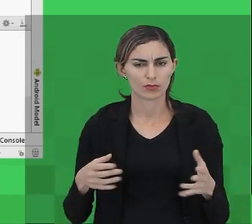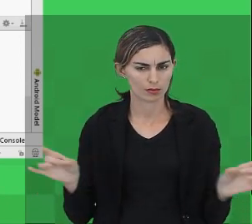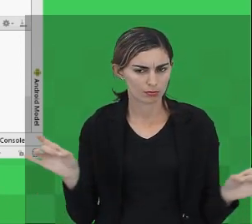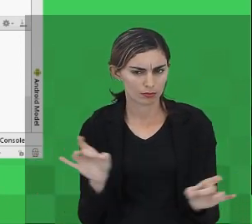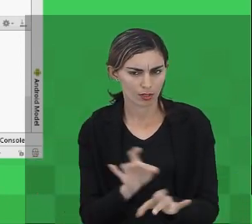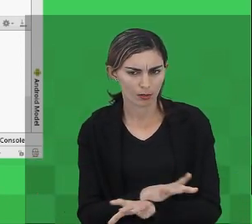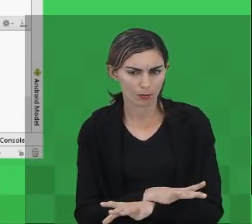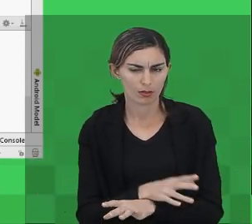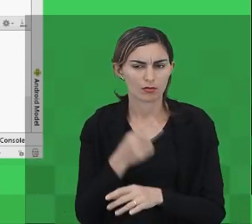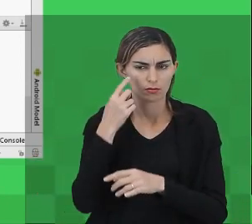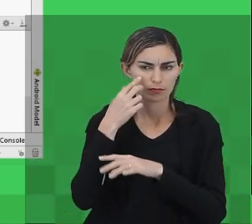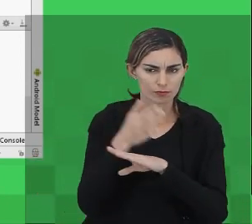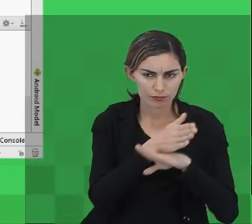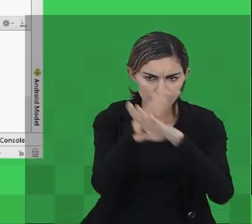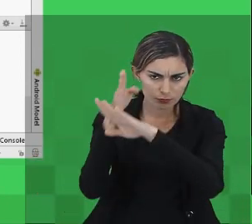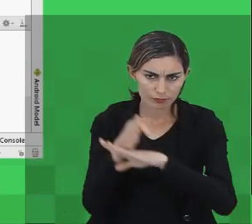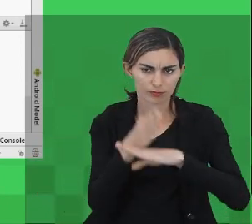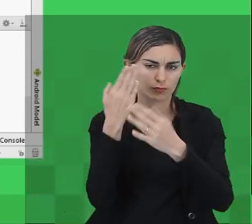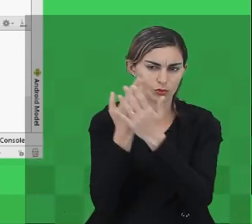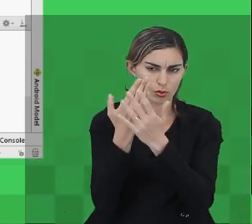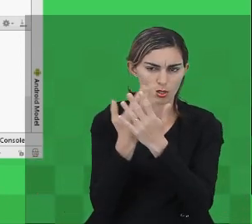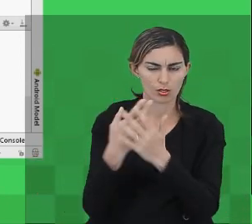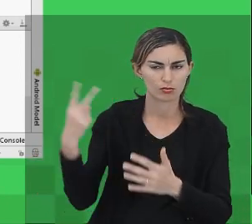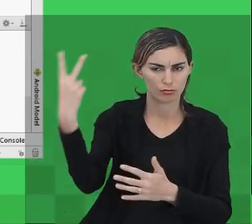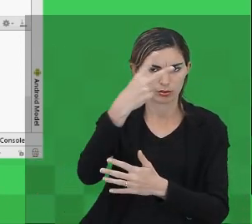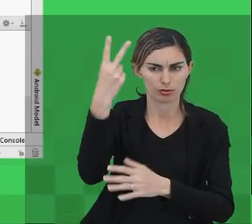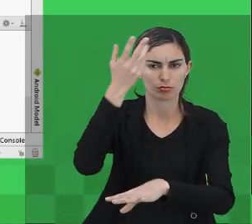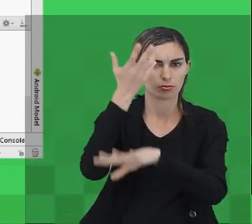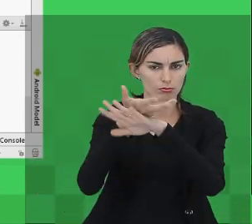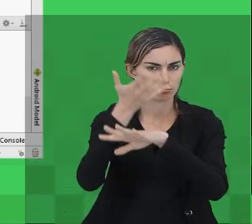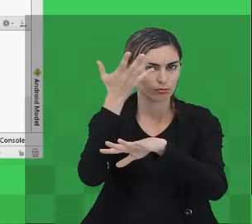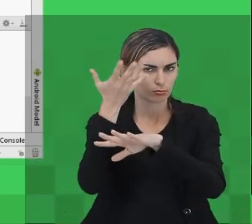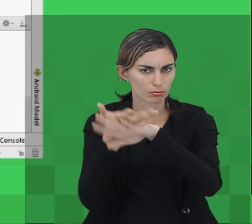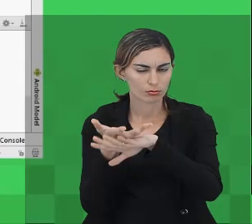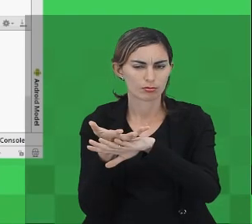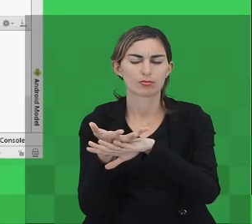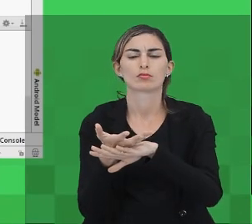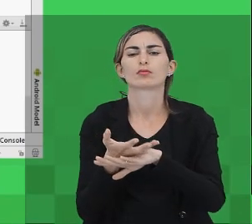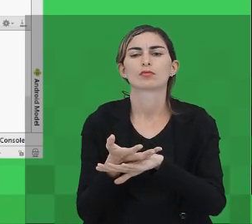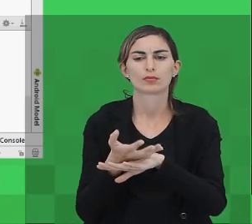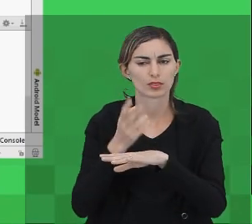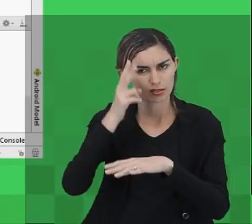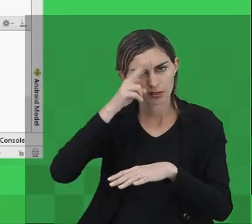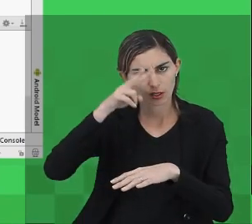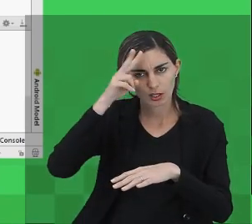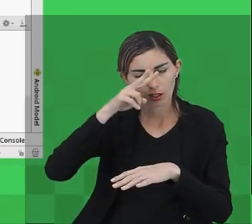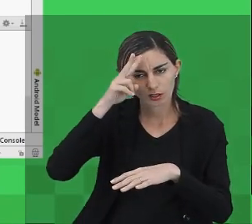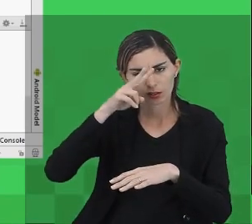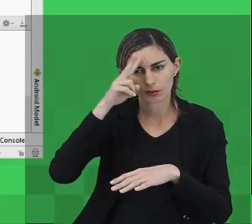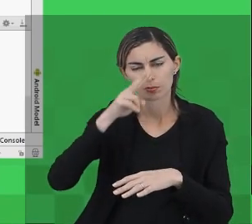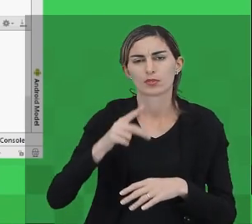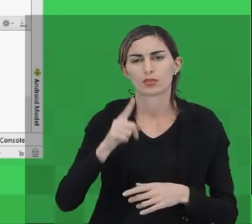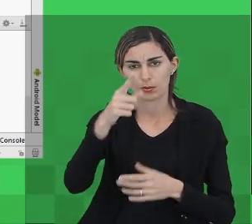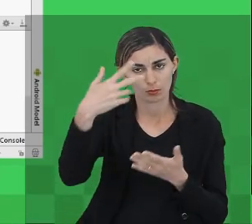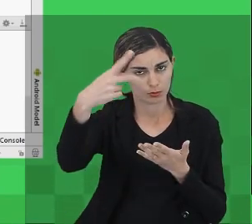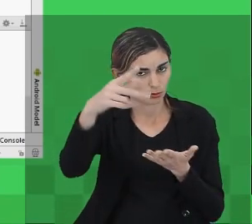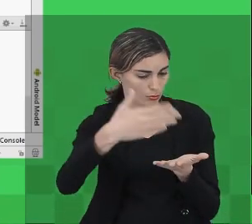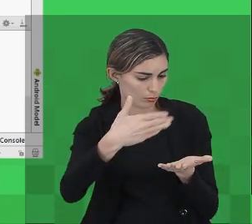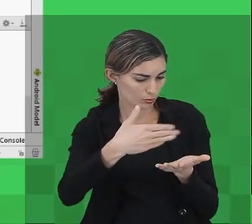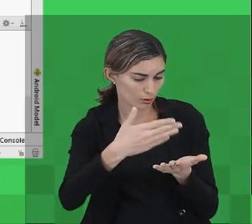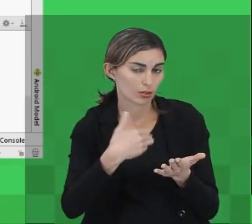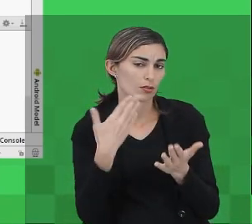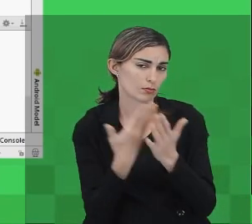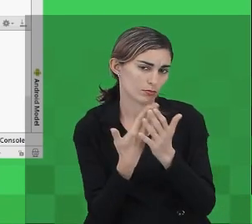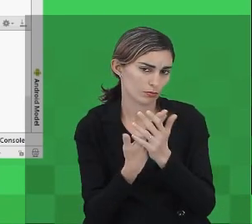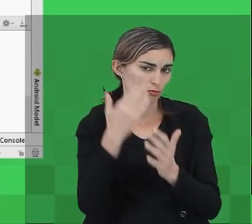Com isso a gente encerra essa videoaula da nossa segunda competência. E lembre-se